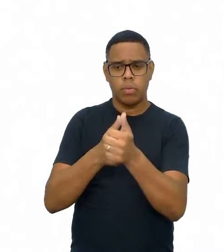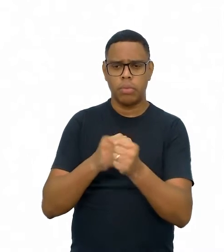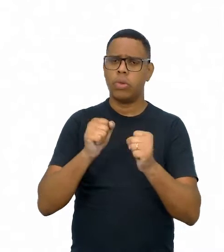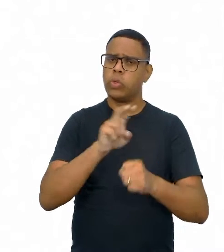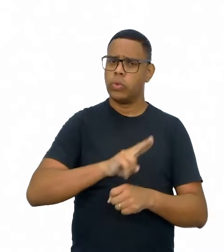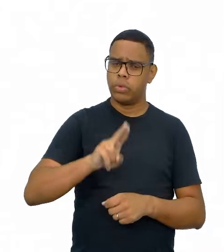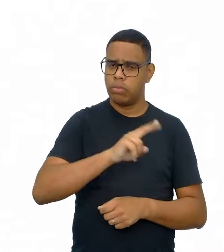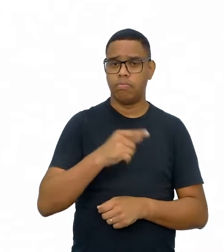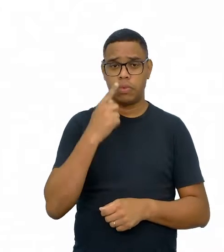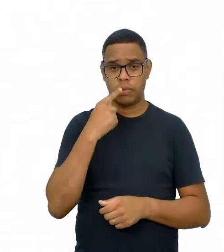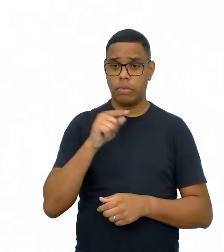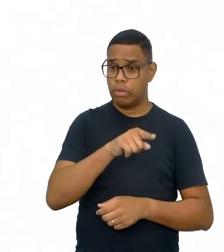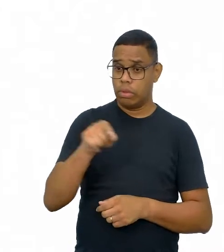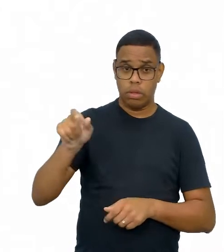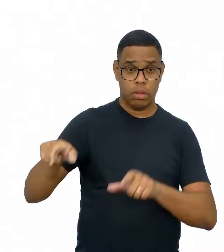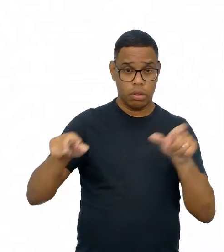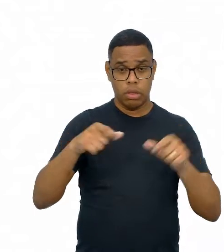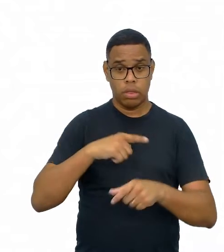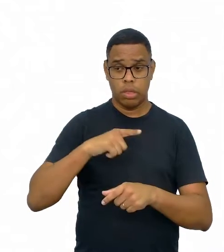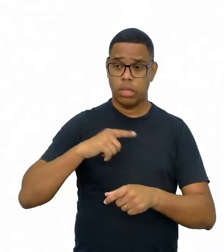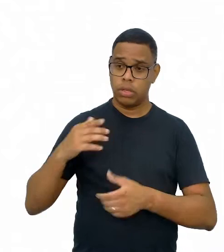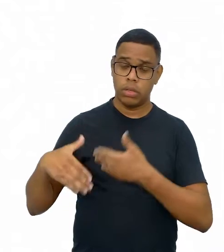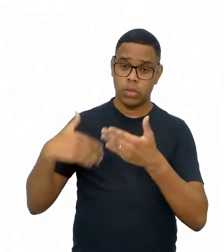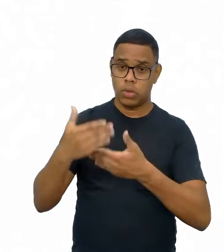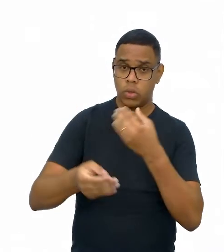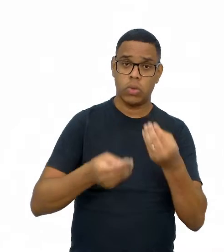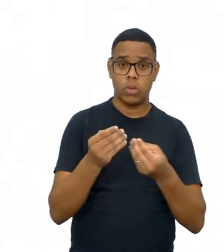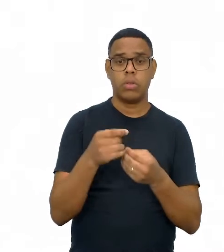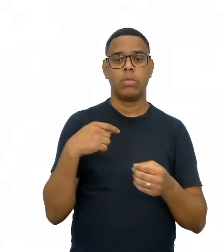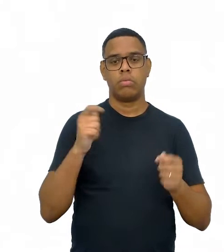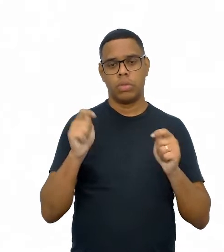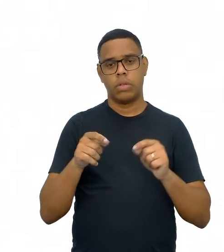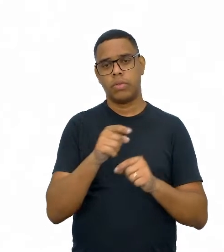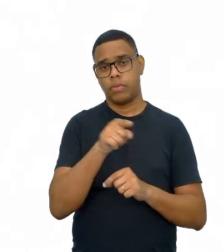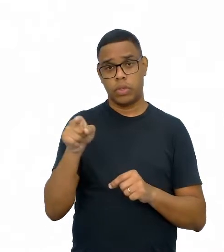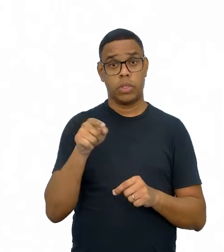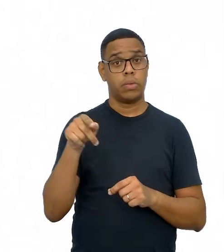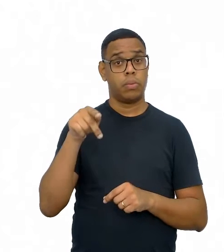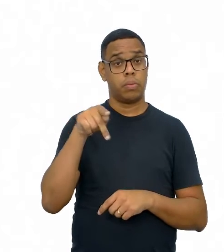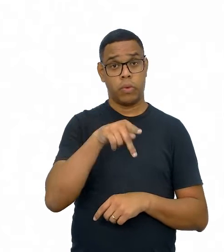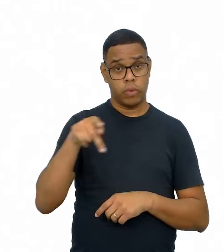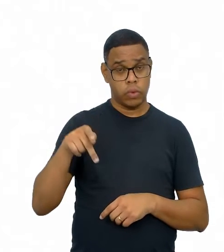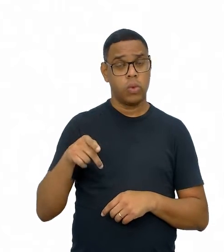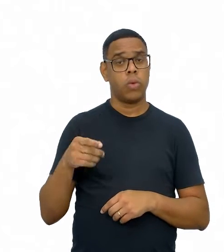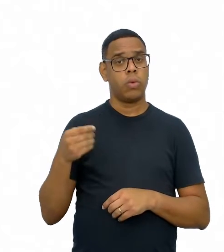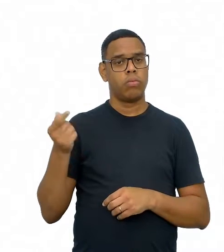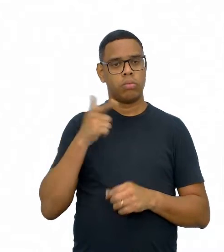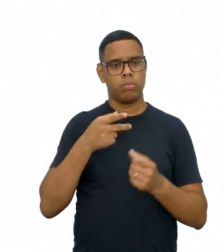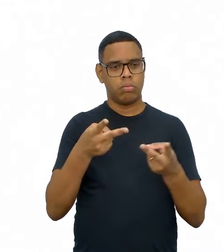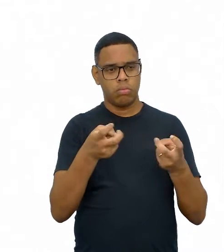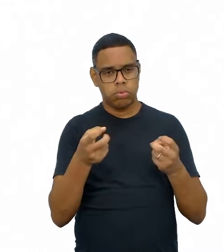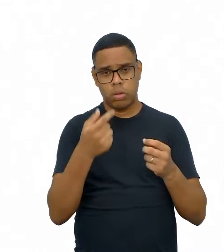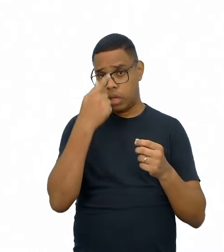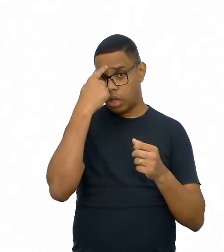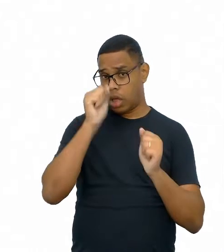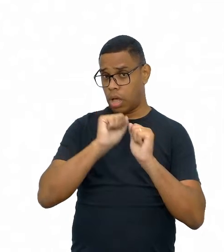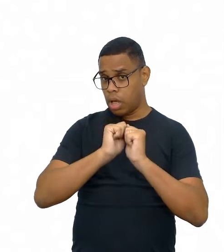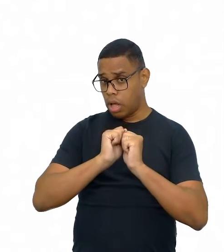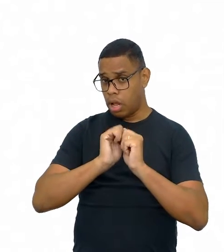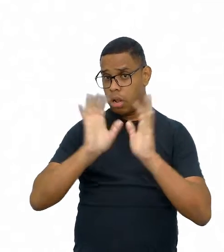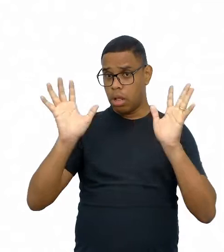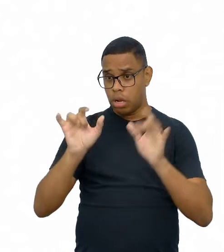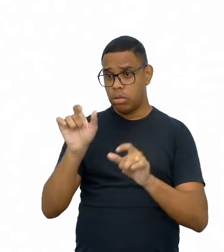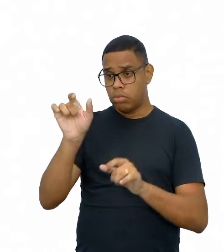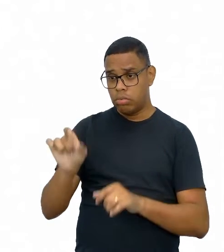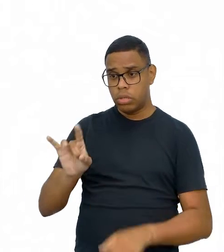para verificar o desenvolvimento dos estudantes, o que permitirá que você, professor, tenha uma visão mais clara do